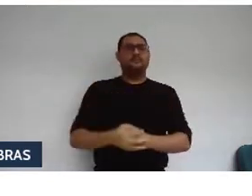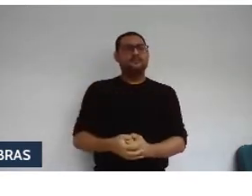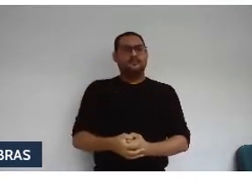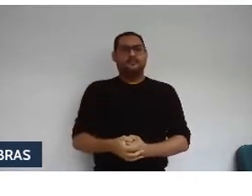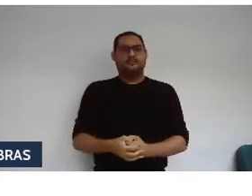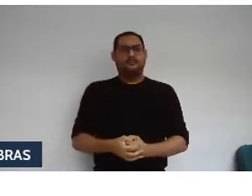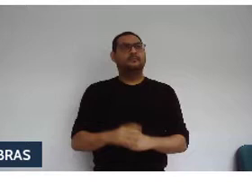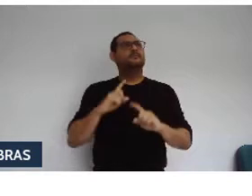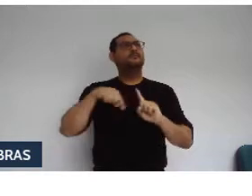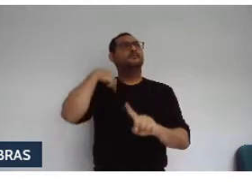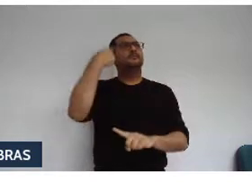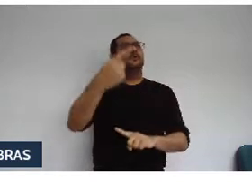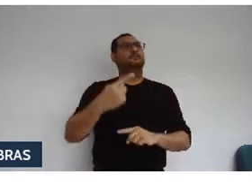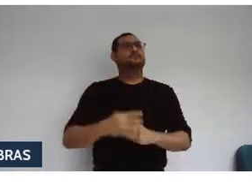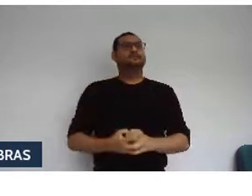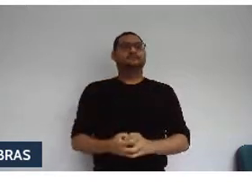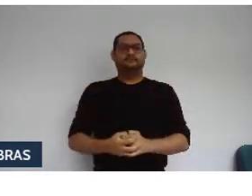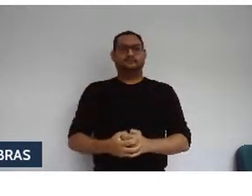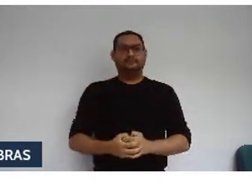Próximo, por favor.